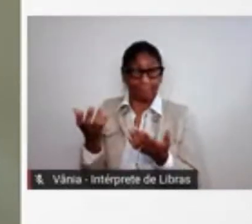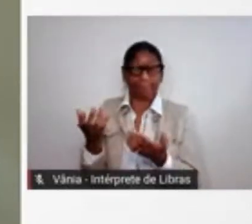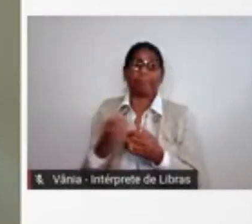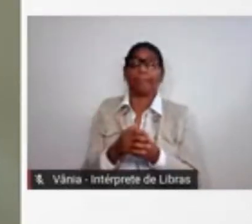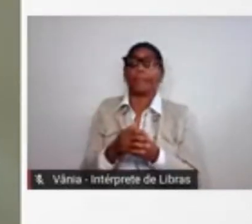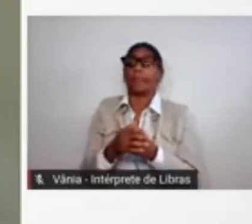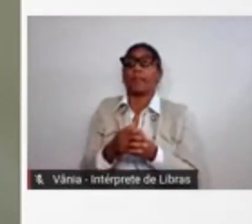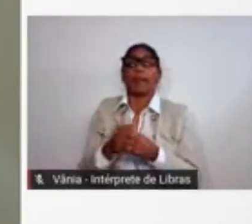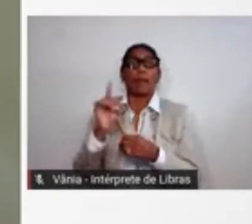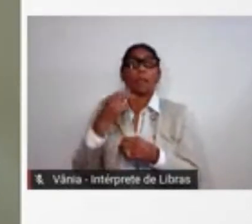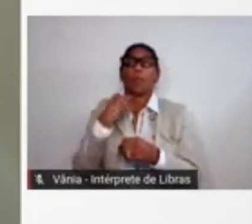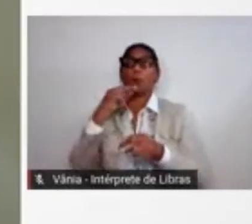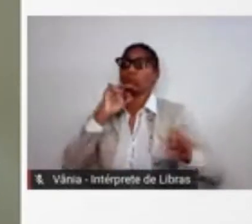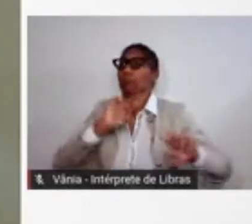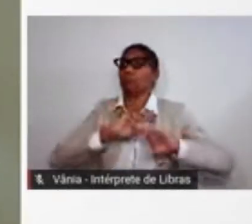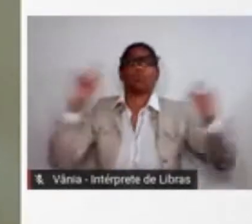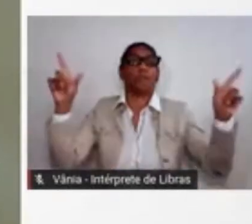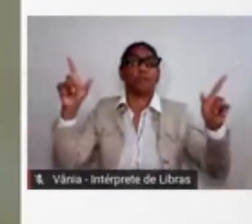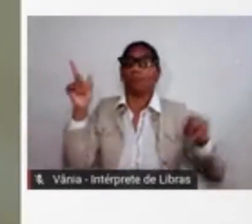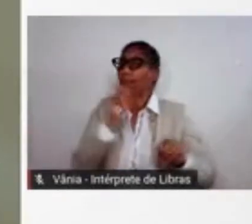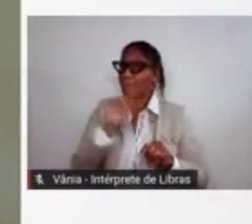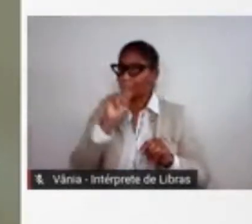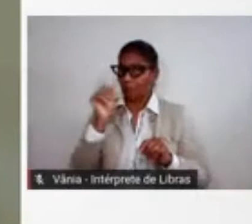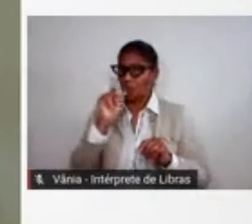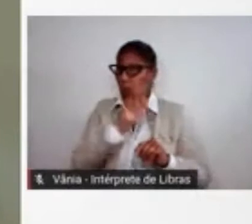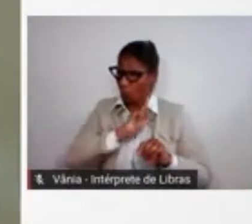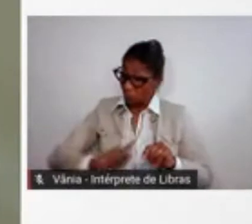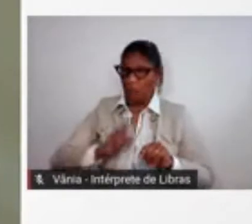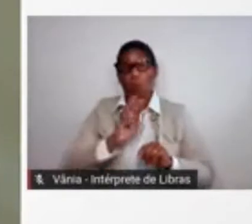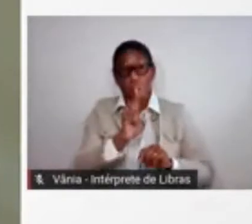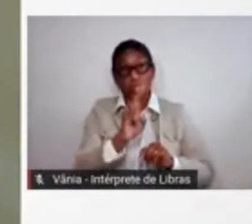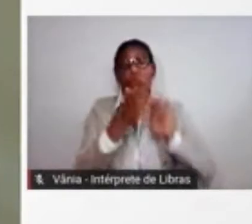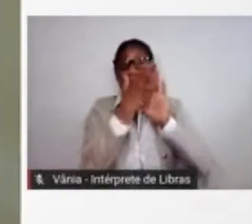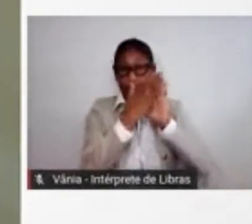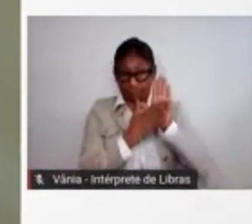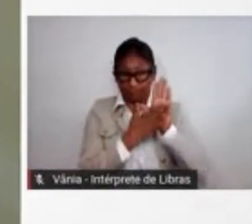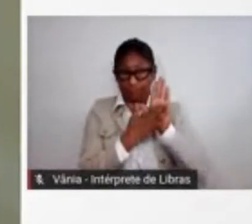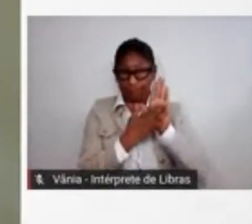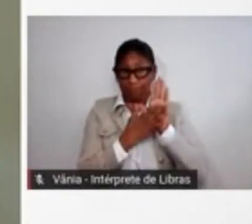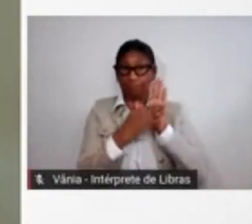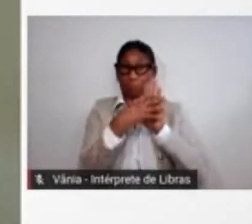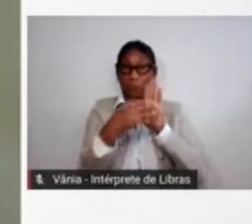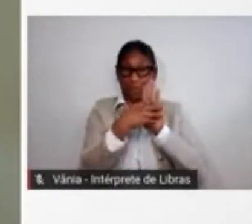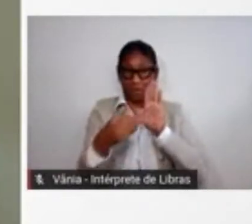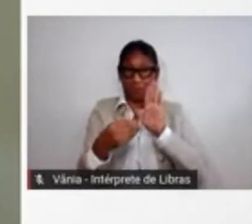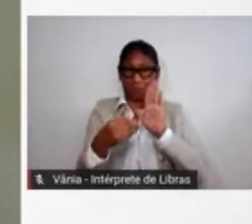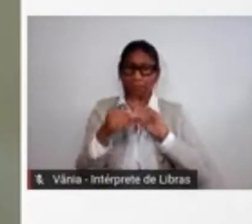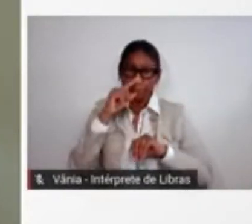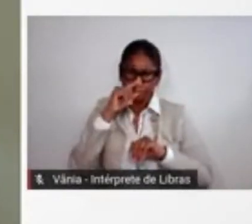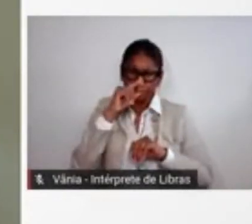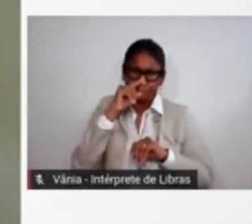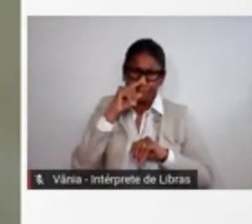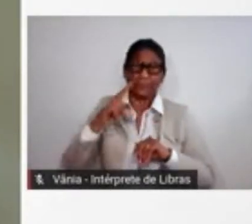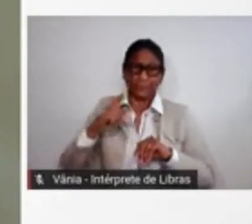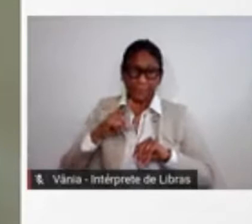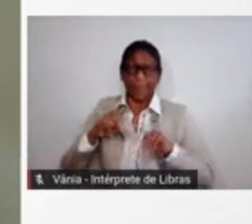protocolos distintos, porque a gente vai continuar distintos desses níveis de riscos, ou com protocolos